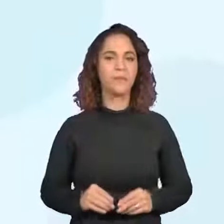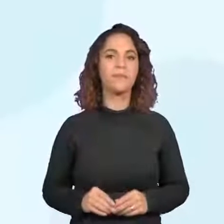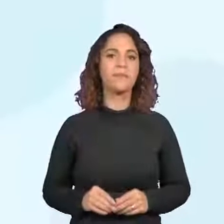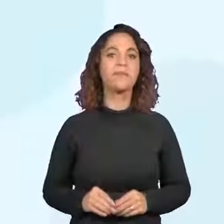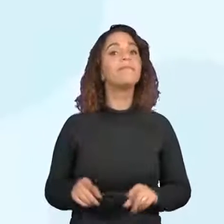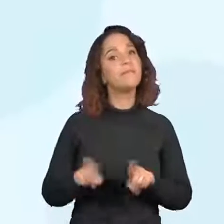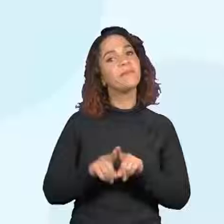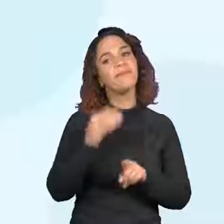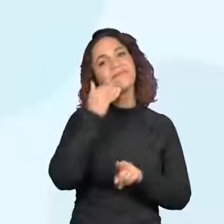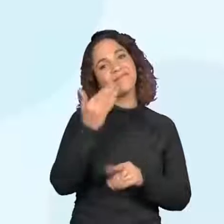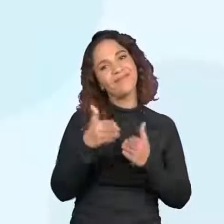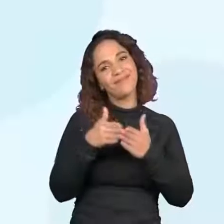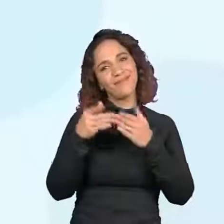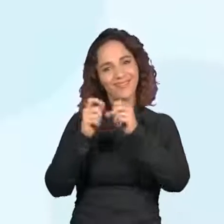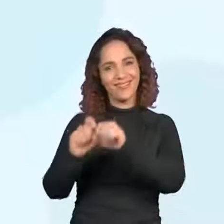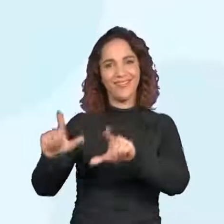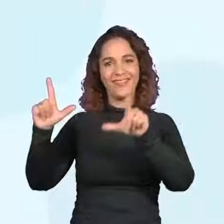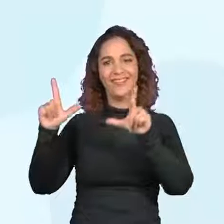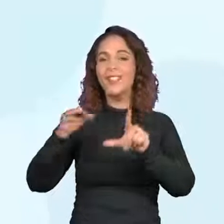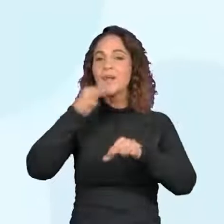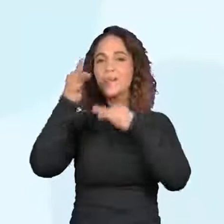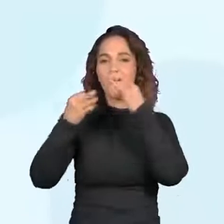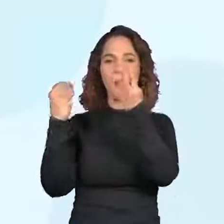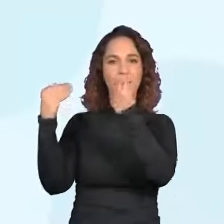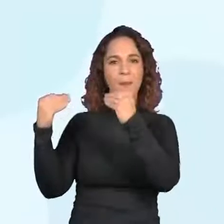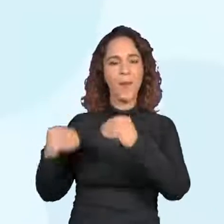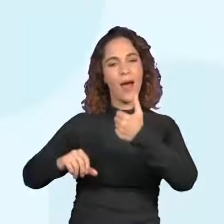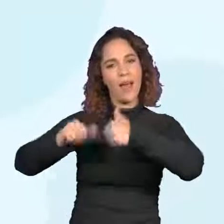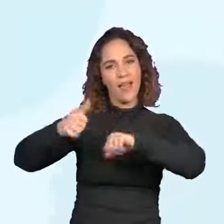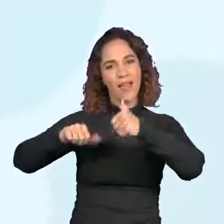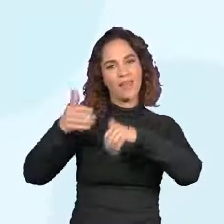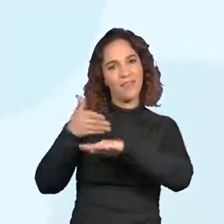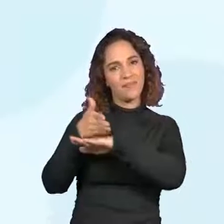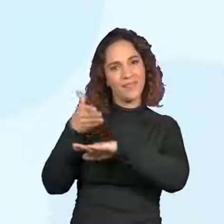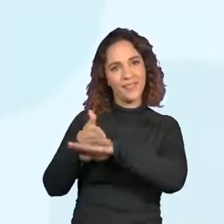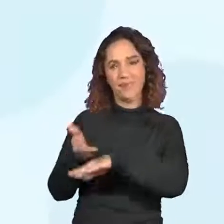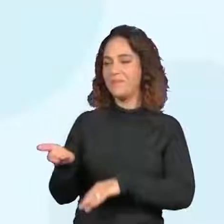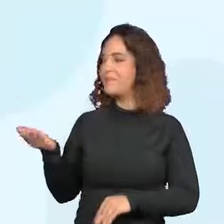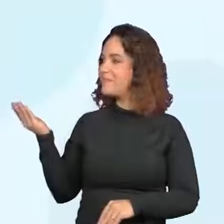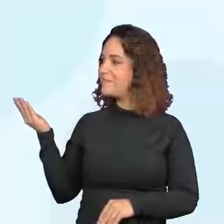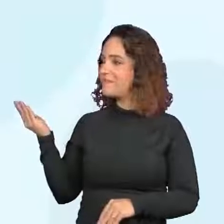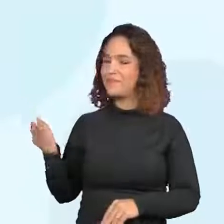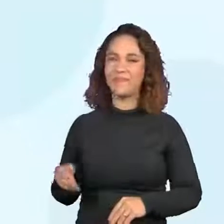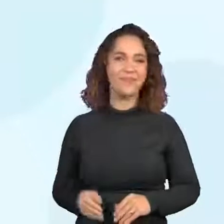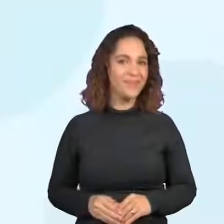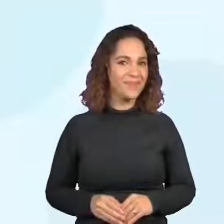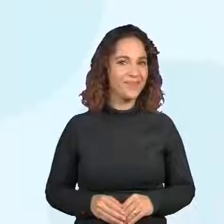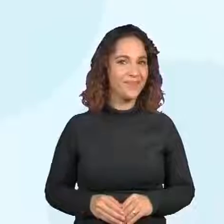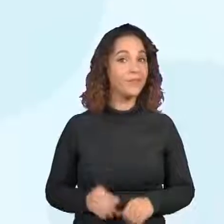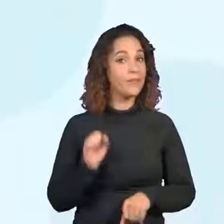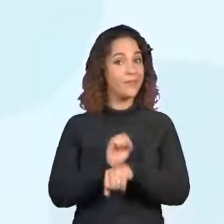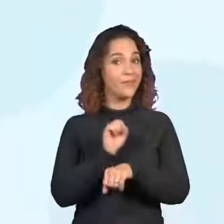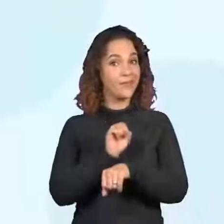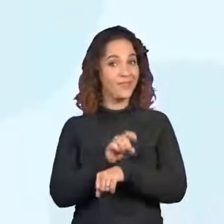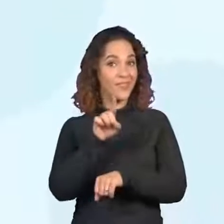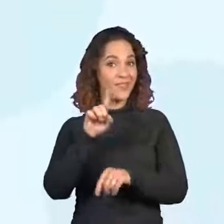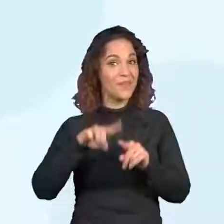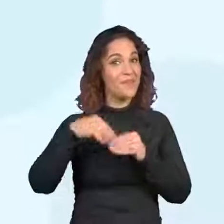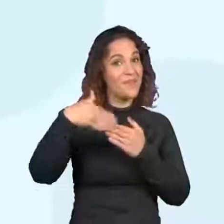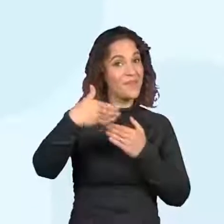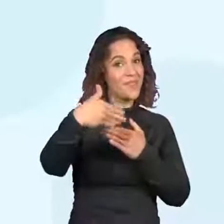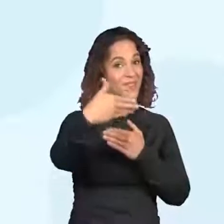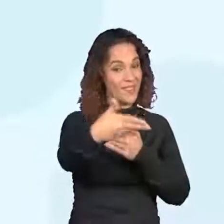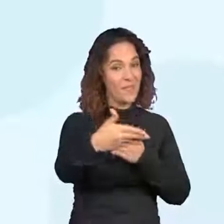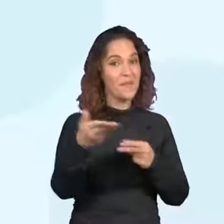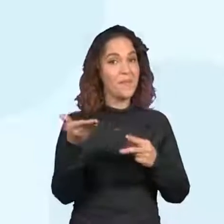e, lógico, a nossa telinha de avaliação, que é a sua participação na formação das aulas. Espero vocês nas outras